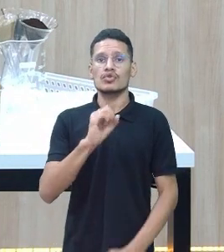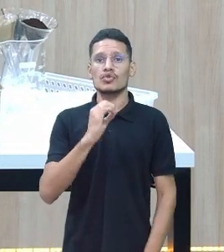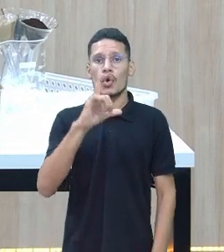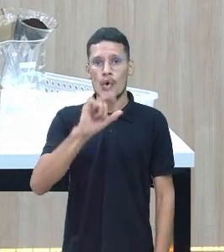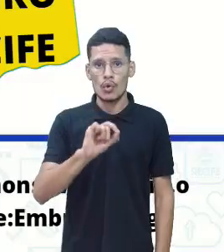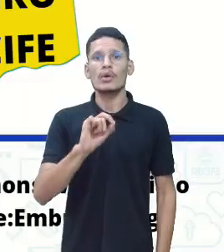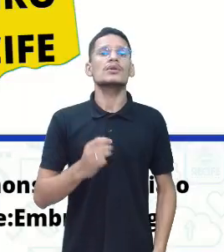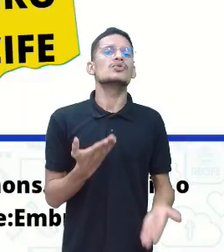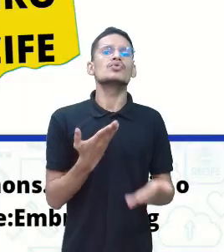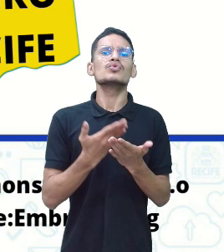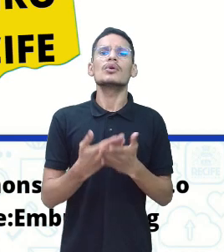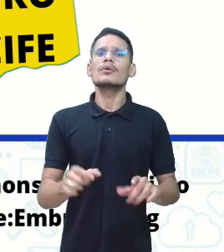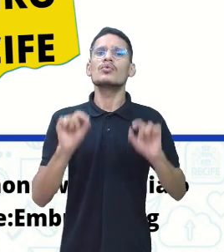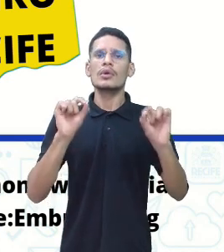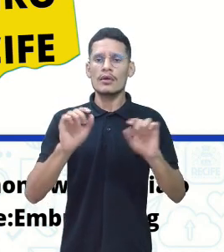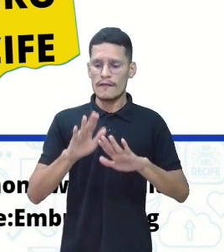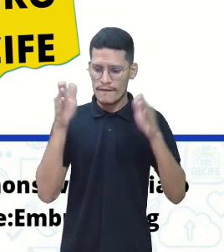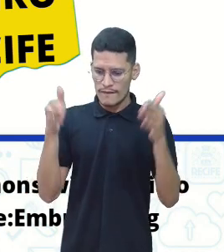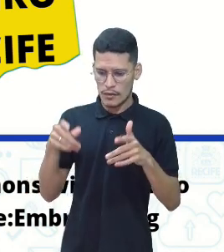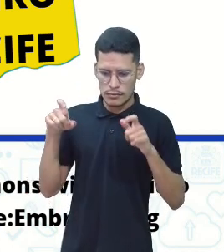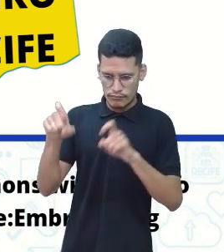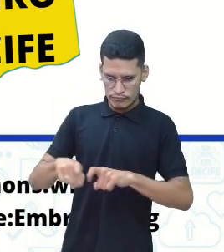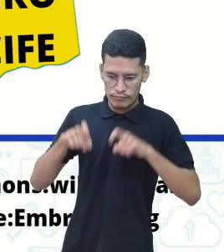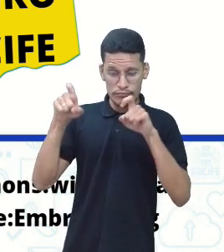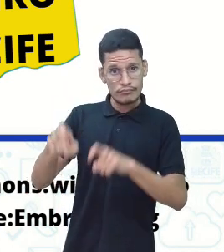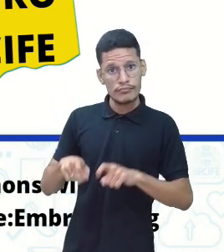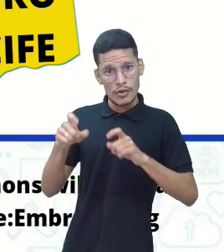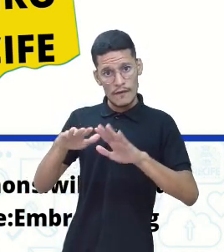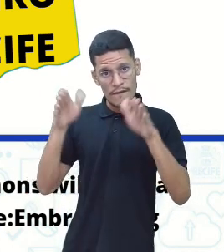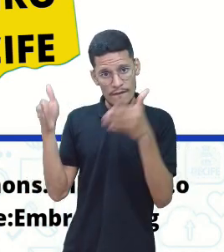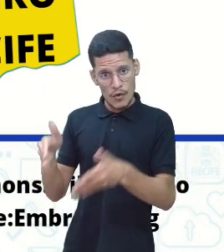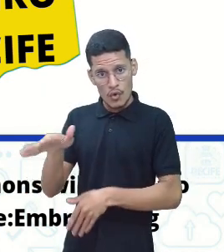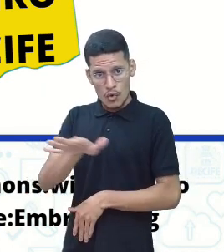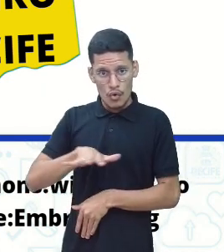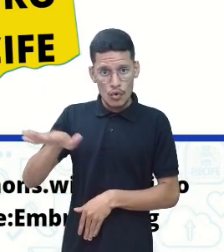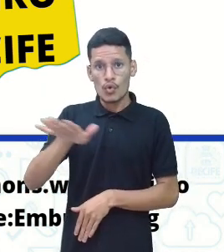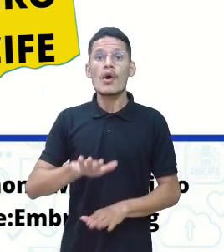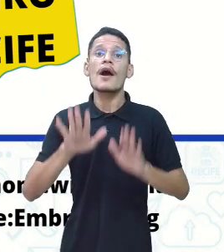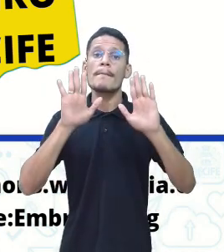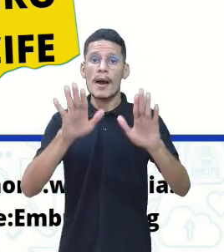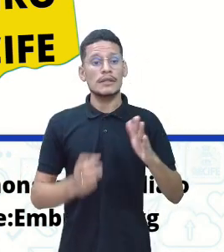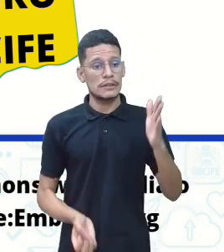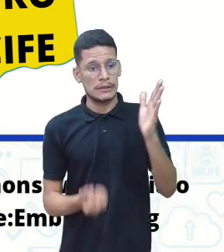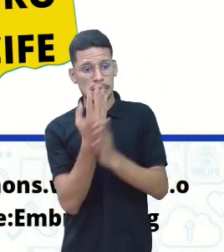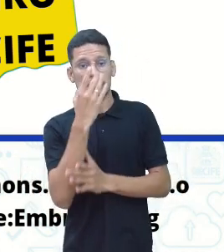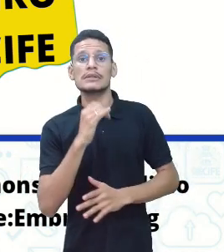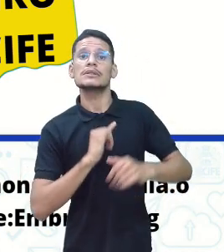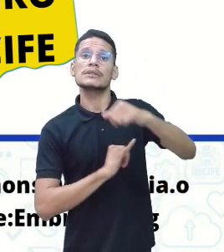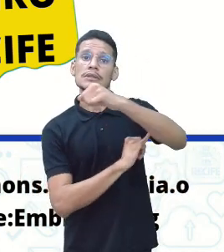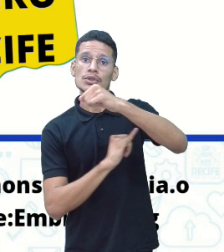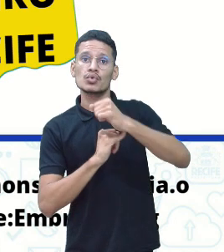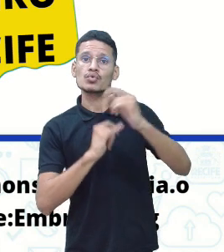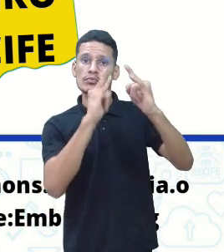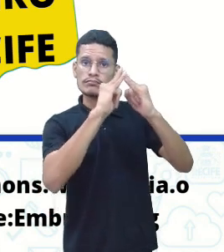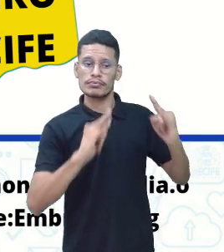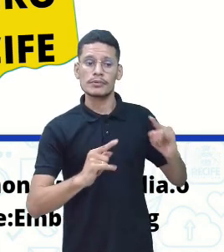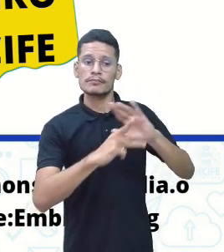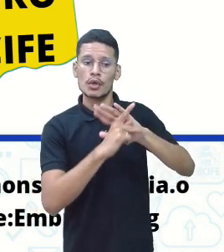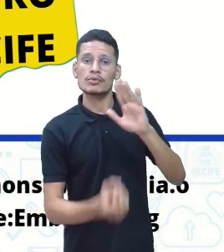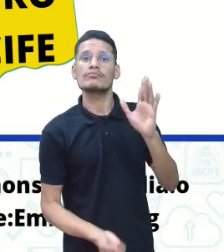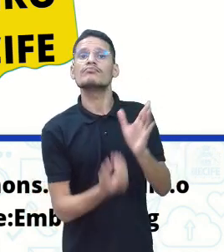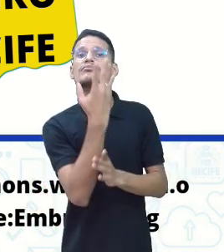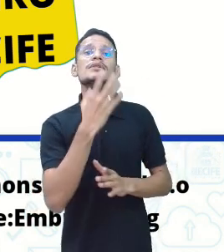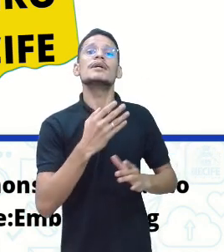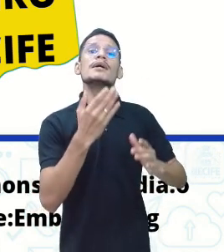Primeiro, estudando o solo só para a questão agrícola. E aí o Instituto de Química Agrícola era o que fazia isso. Com